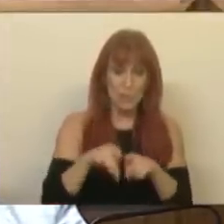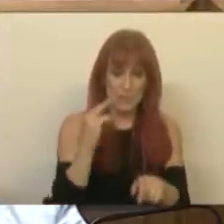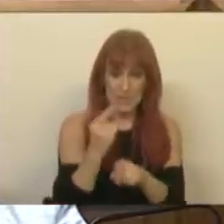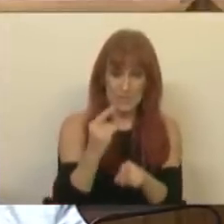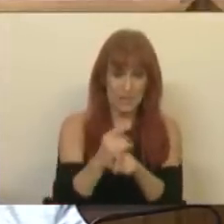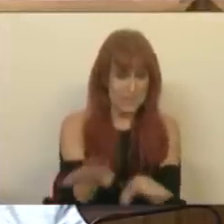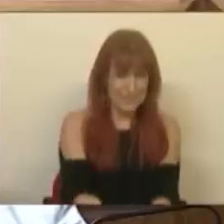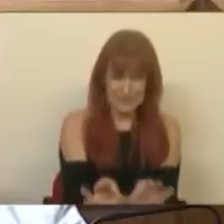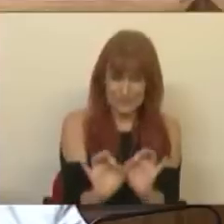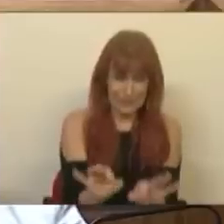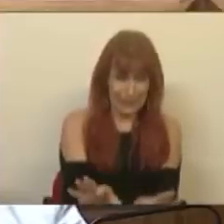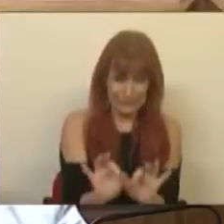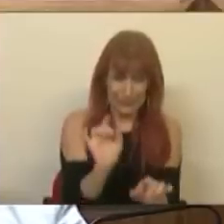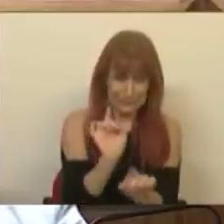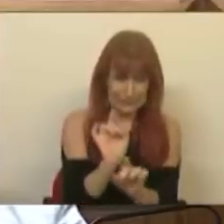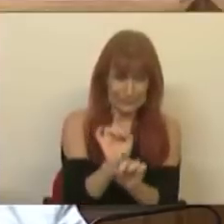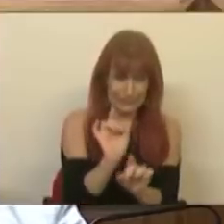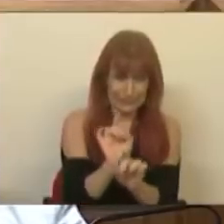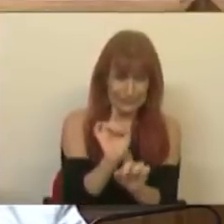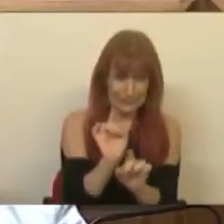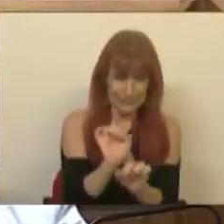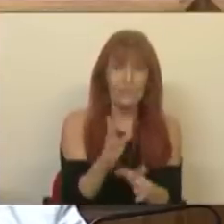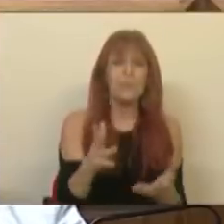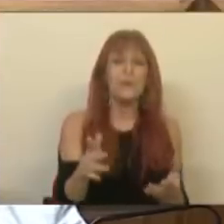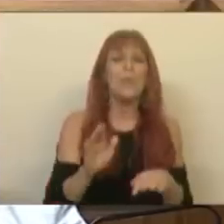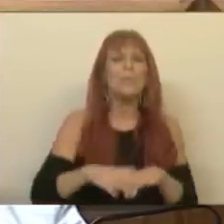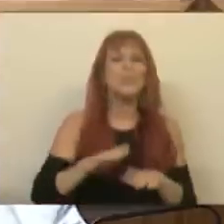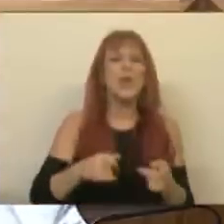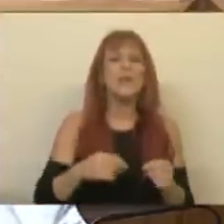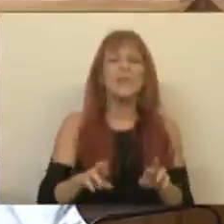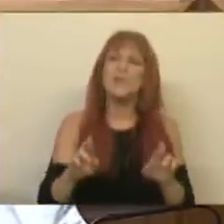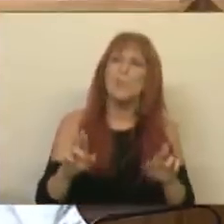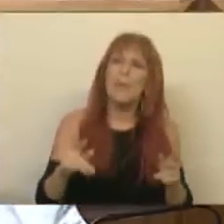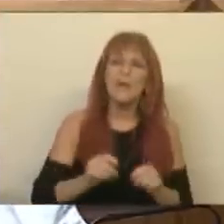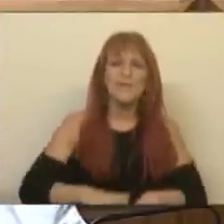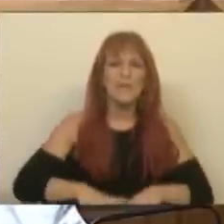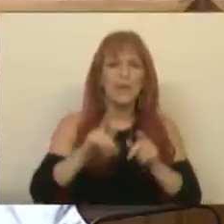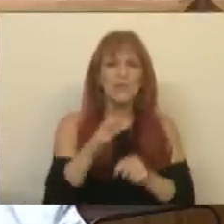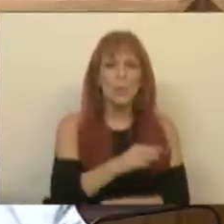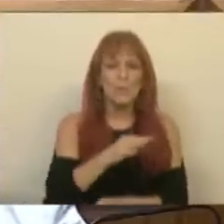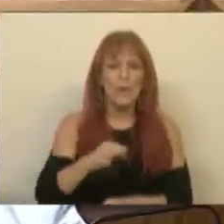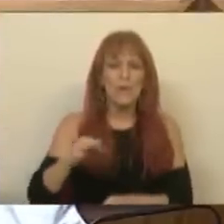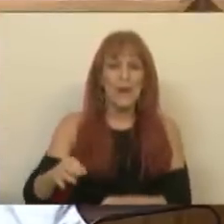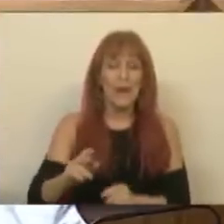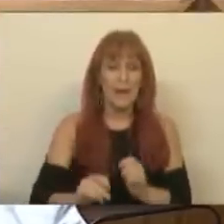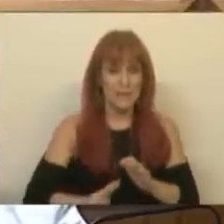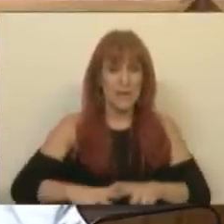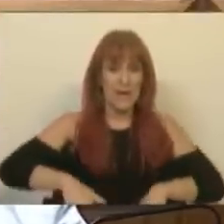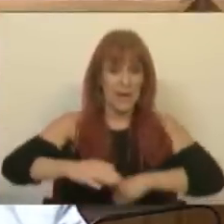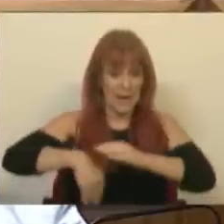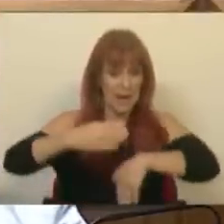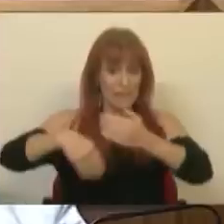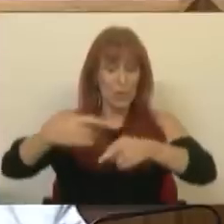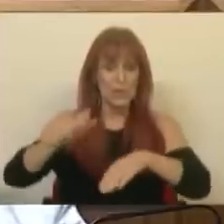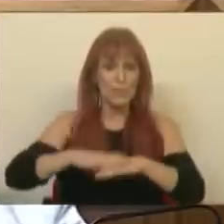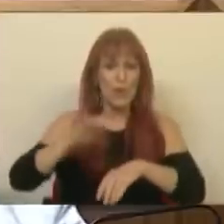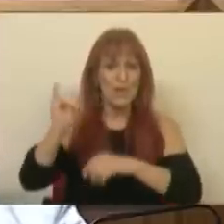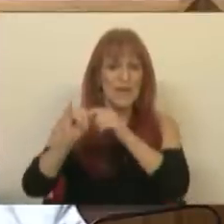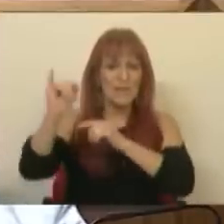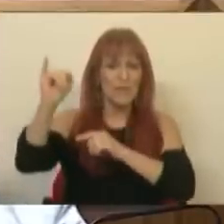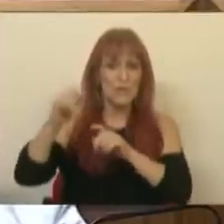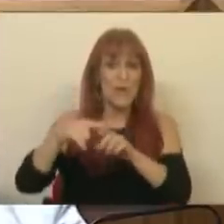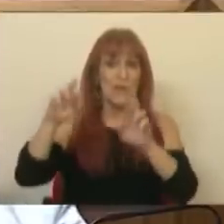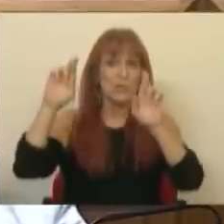também têm exatamente iguais que se espera que a execução do Pr acelera idade que em relação